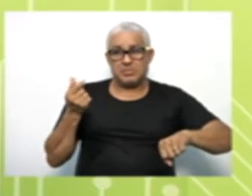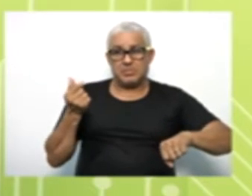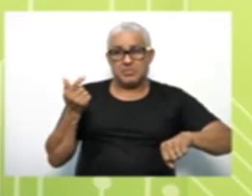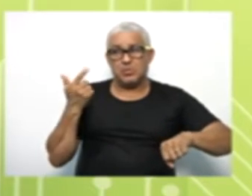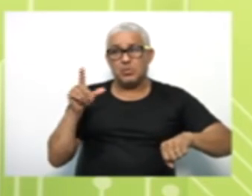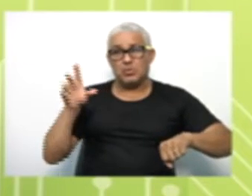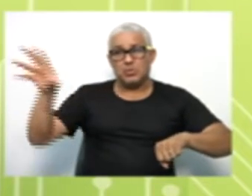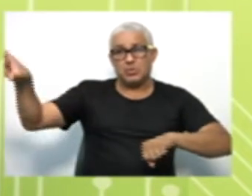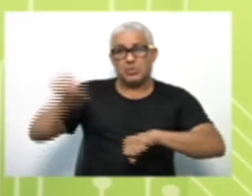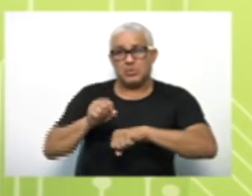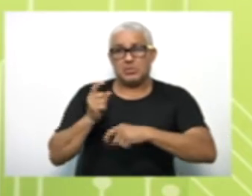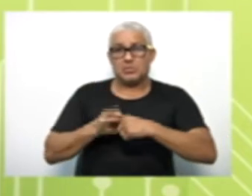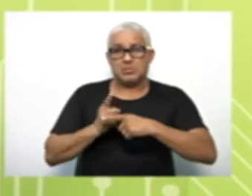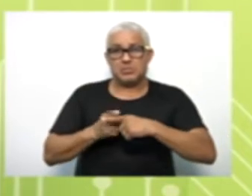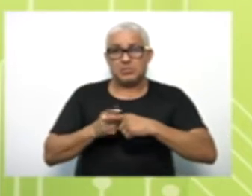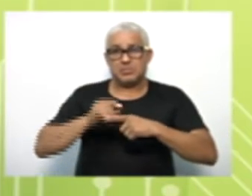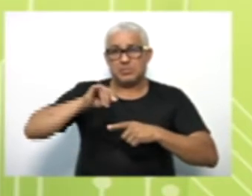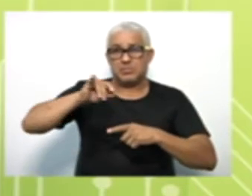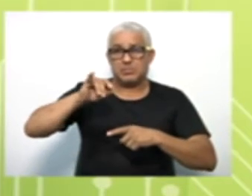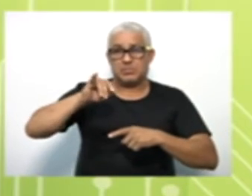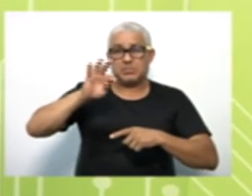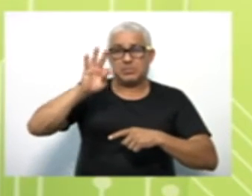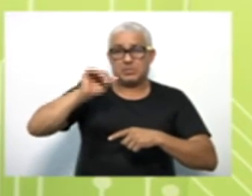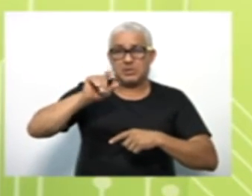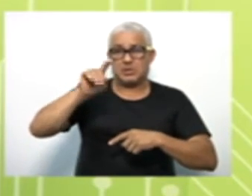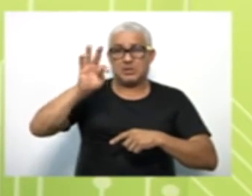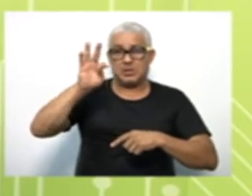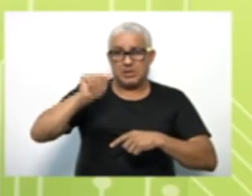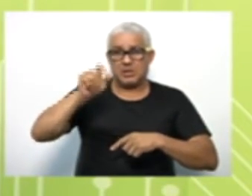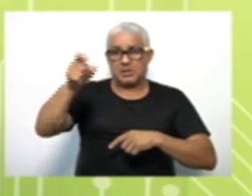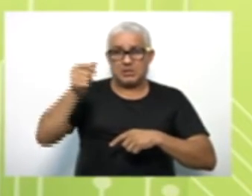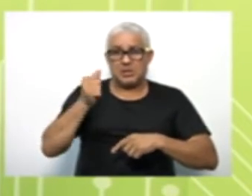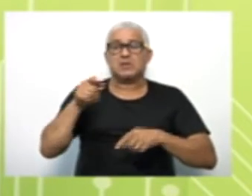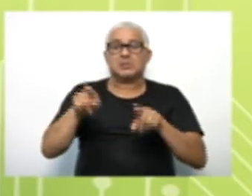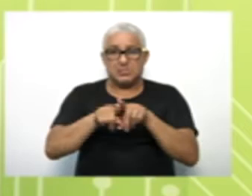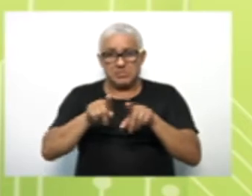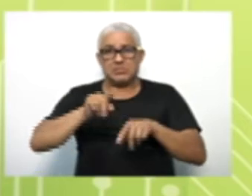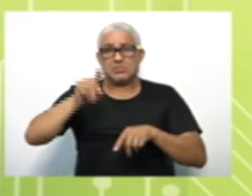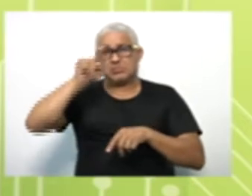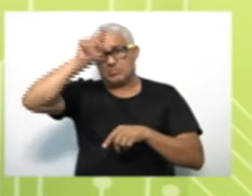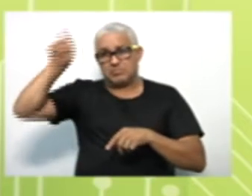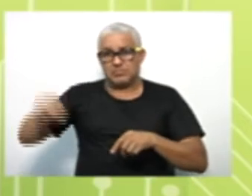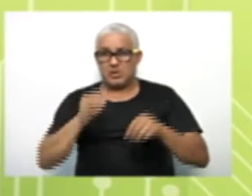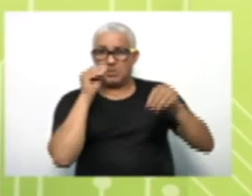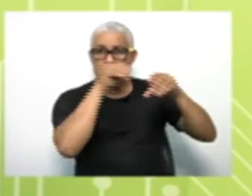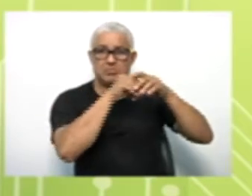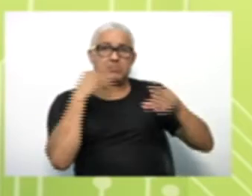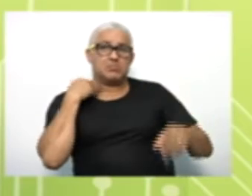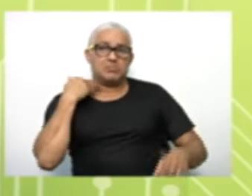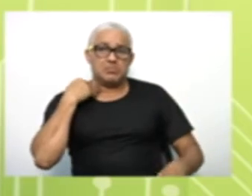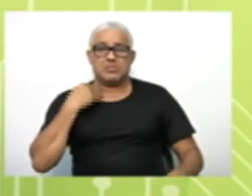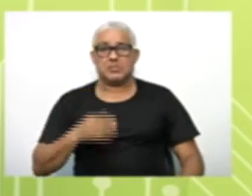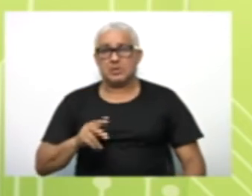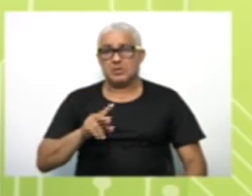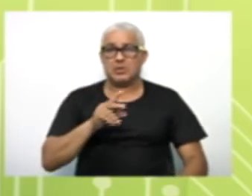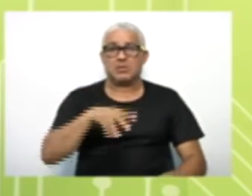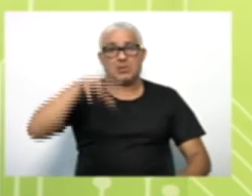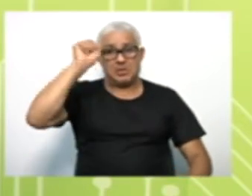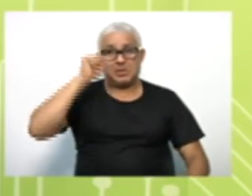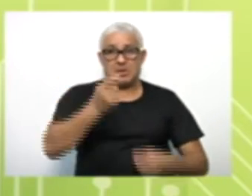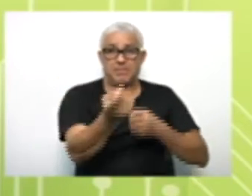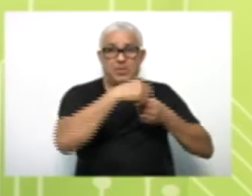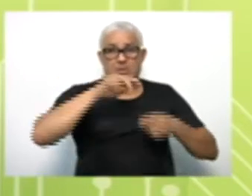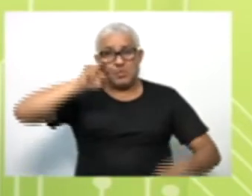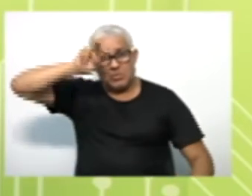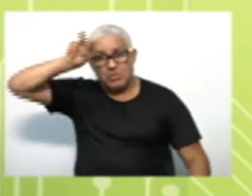taxa é muito competitiva, porque é mais vantajoso aplicar 1 milhão no banco, e esse 1 milhão você vai ganhar 12 mil. E se você tomar 1 milhão emprestado no banco e fizer em